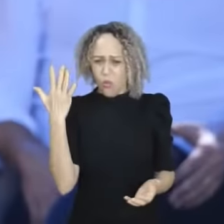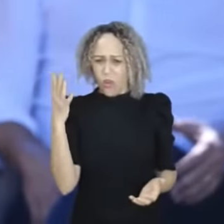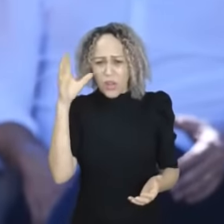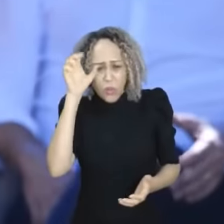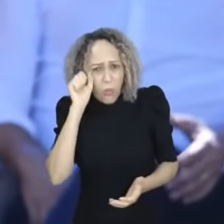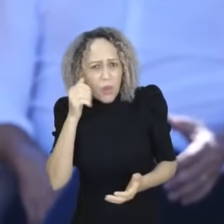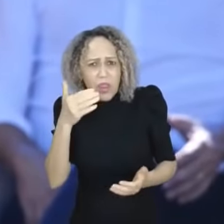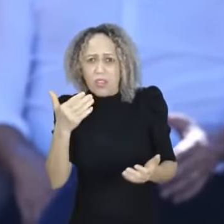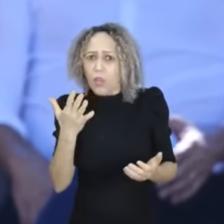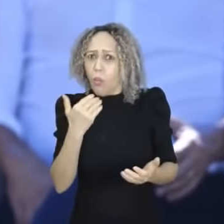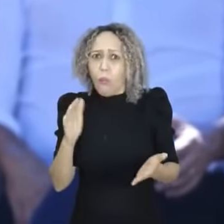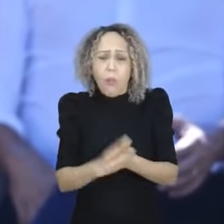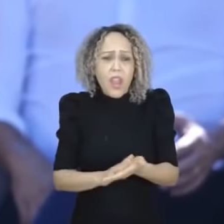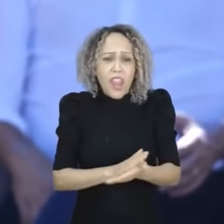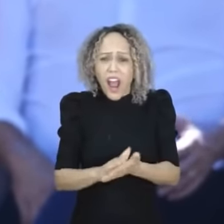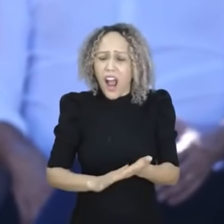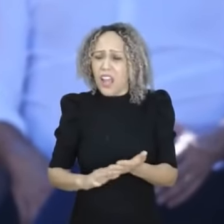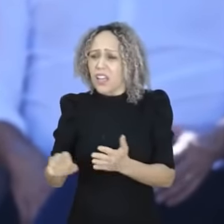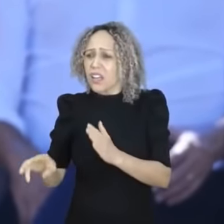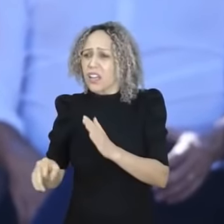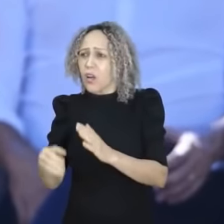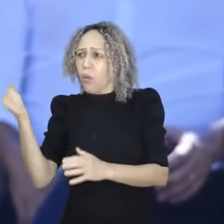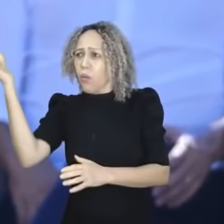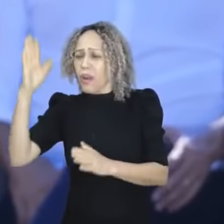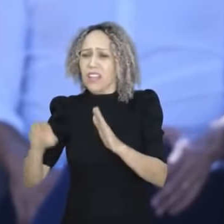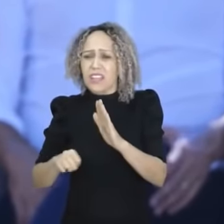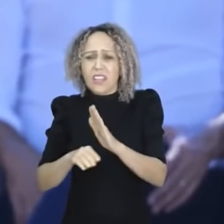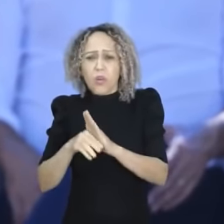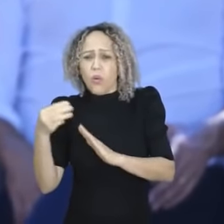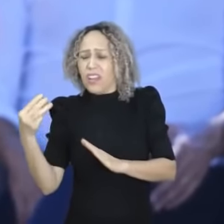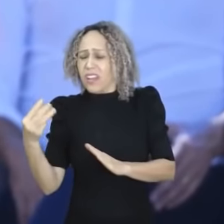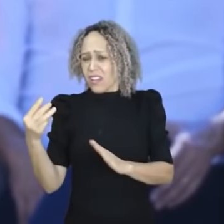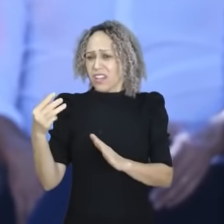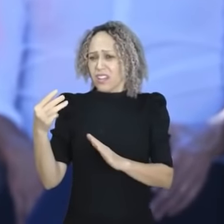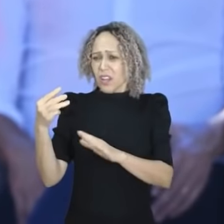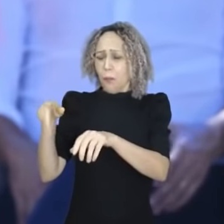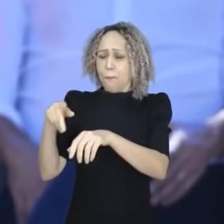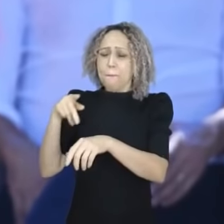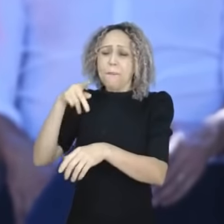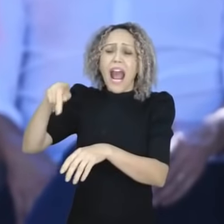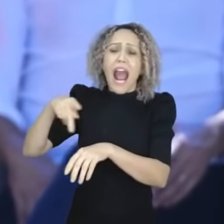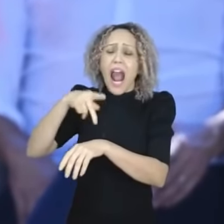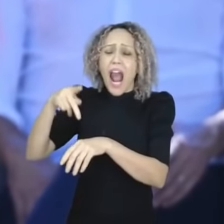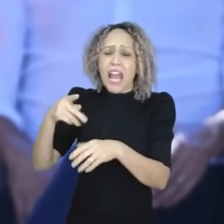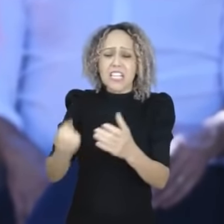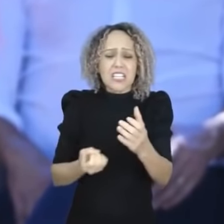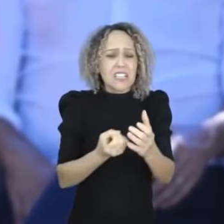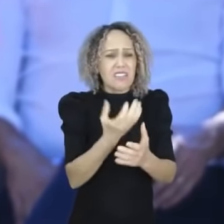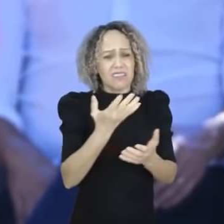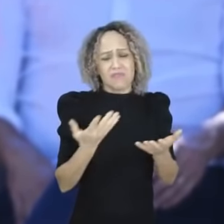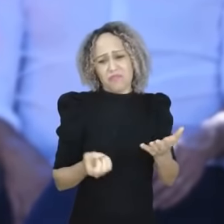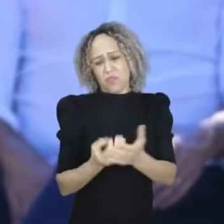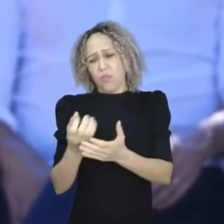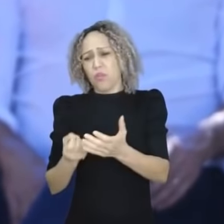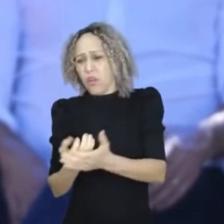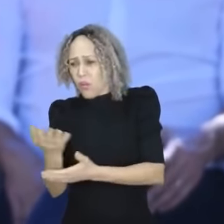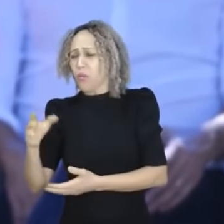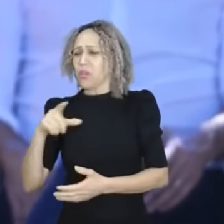pessoas precisarem ficar fila para pegar um osso para levar para casa? Gente, não é falta de